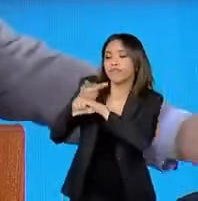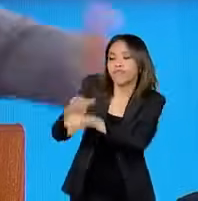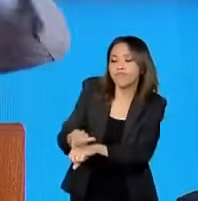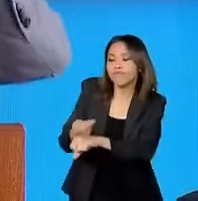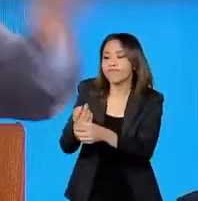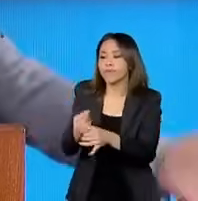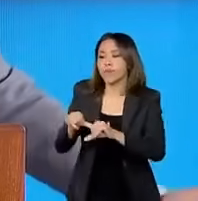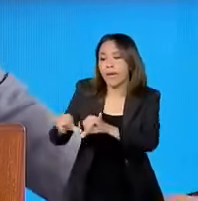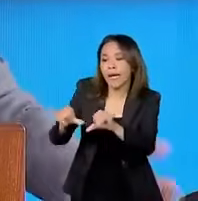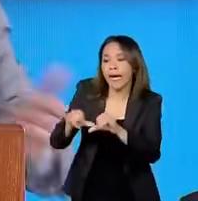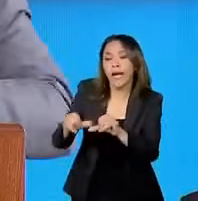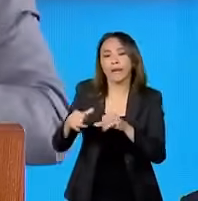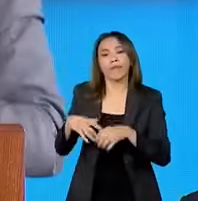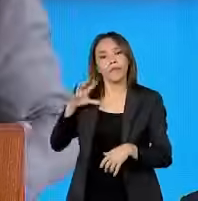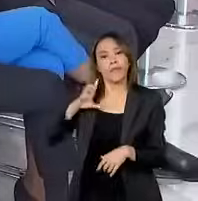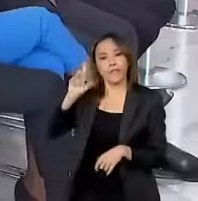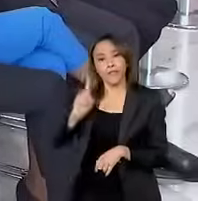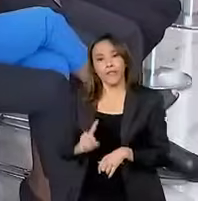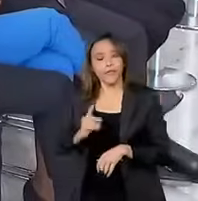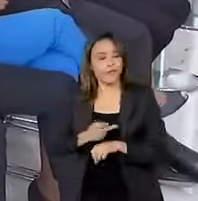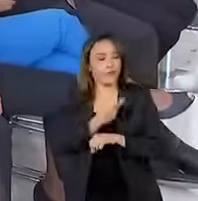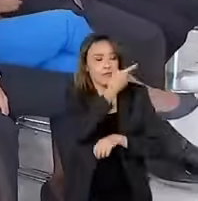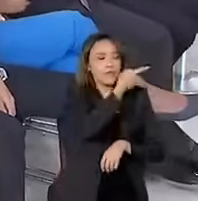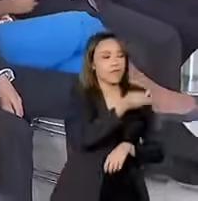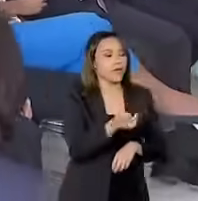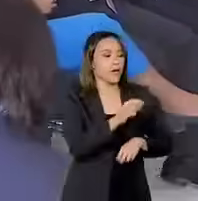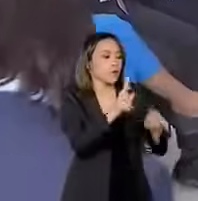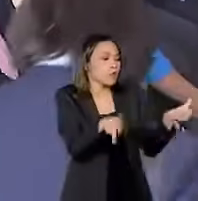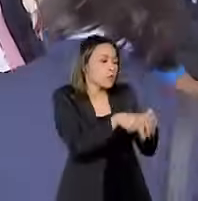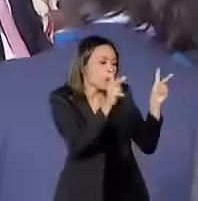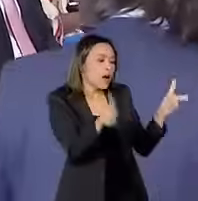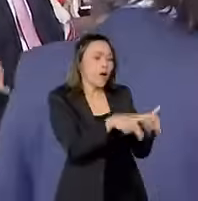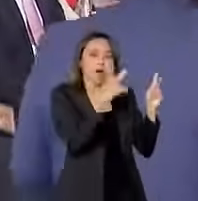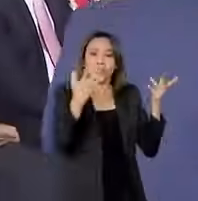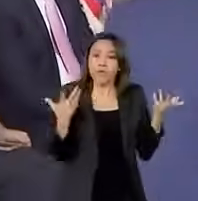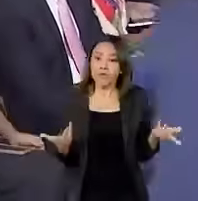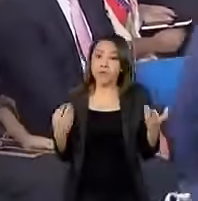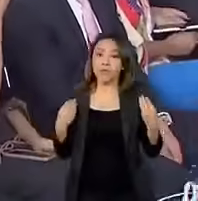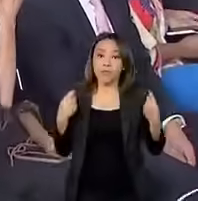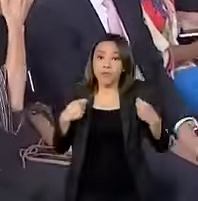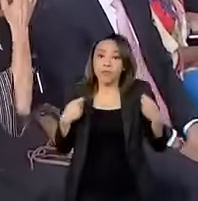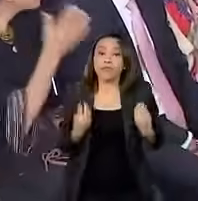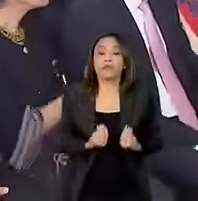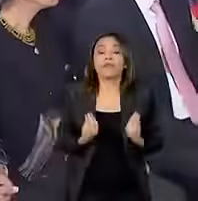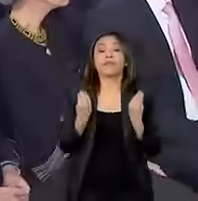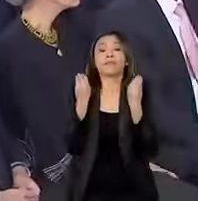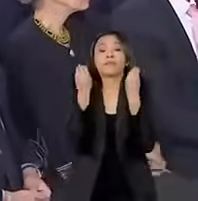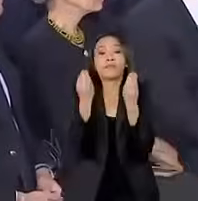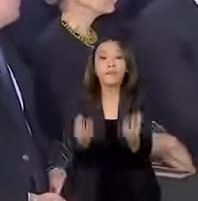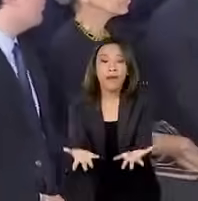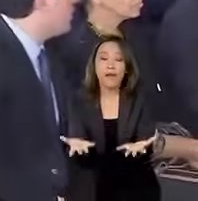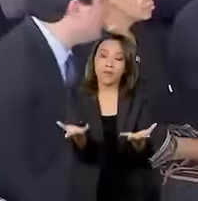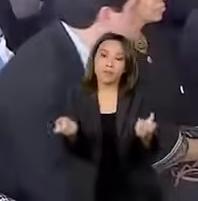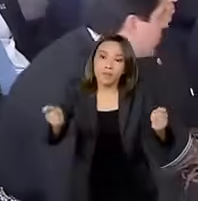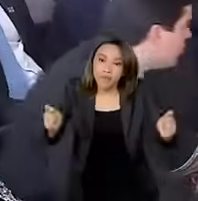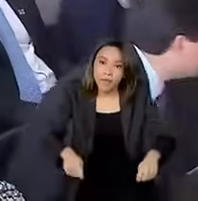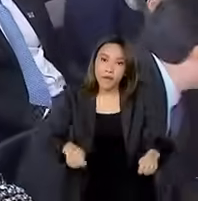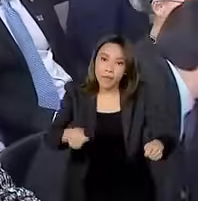direito de visitar um shopping, têm de conhecer as coisas. Então, nós precisamos dar condições de produção para essa